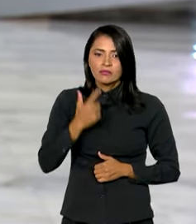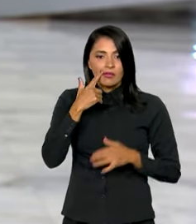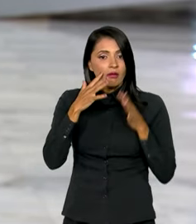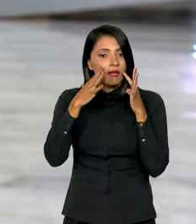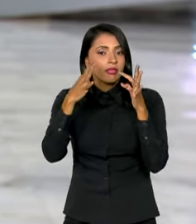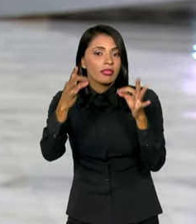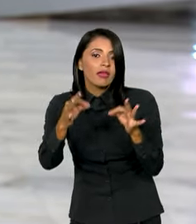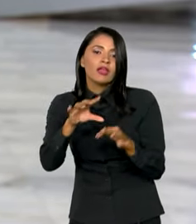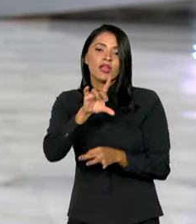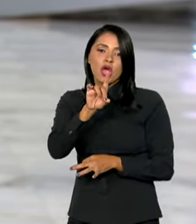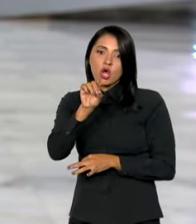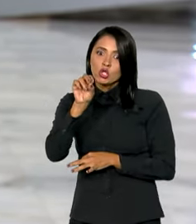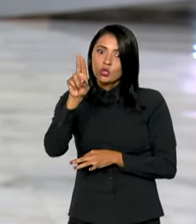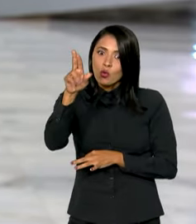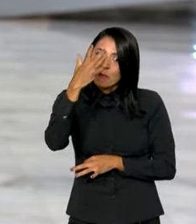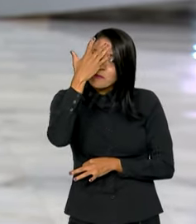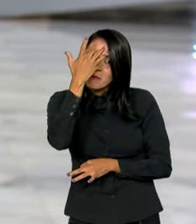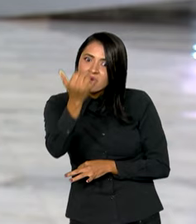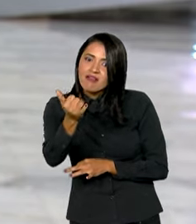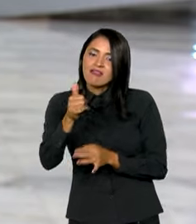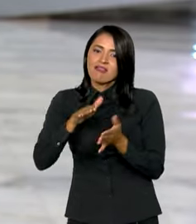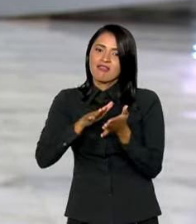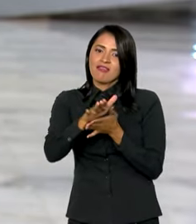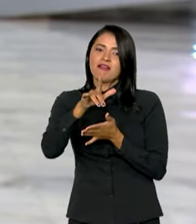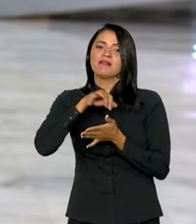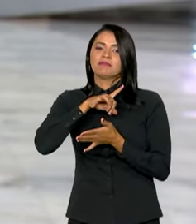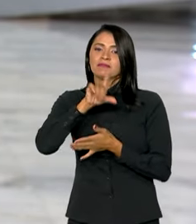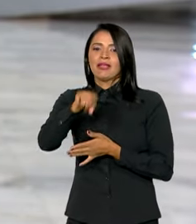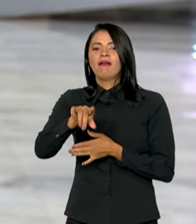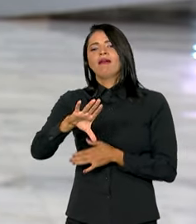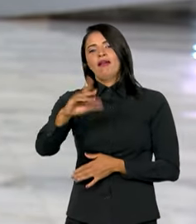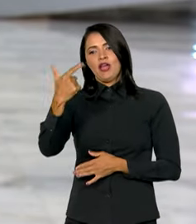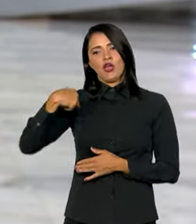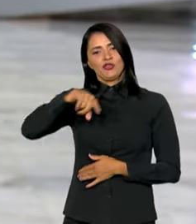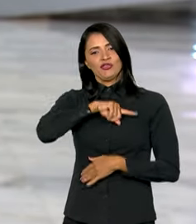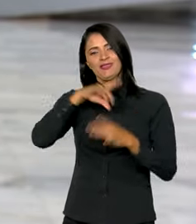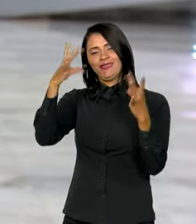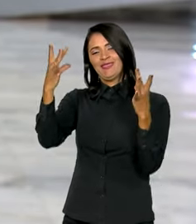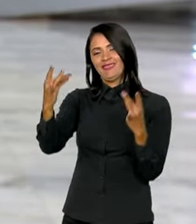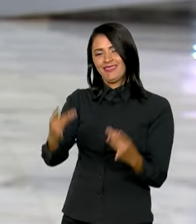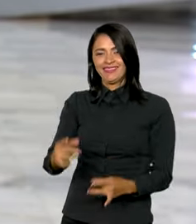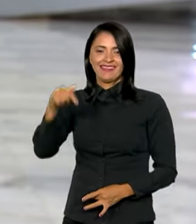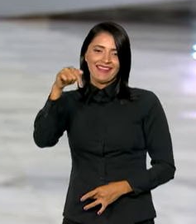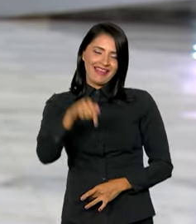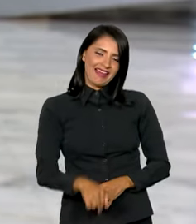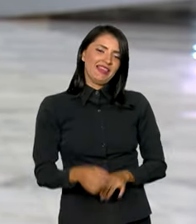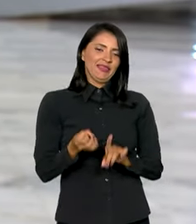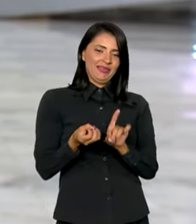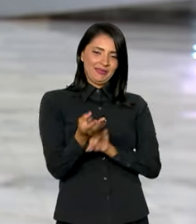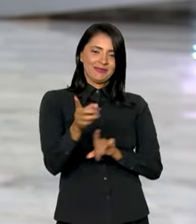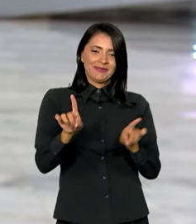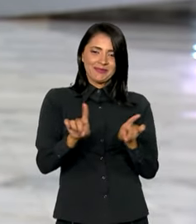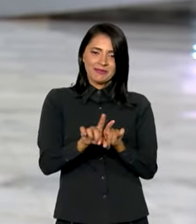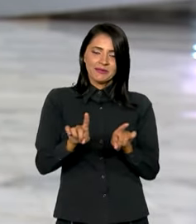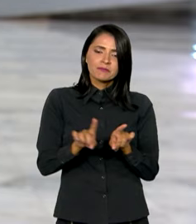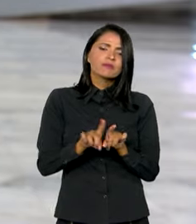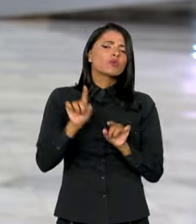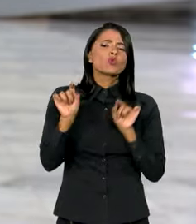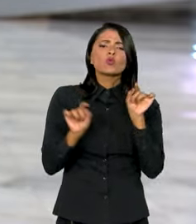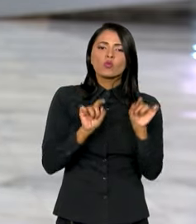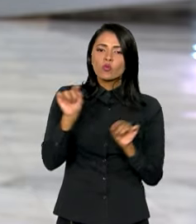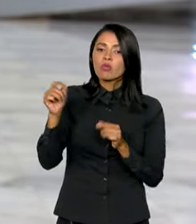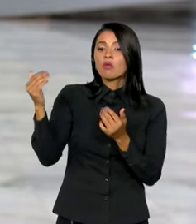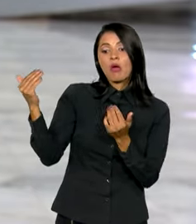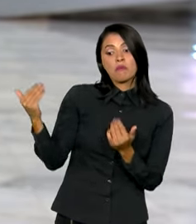atento ao Diário Oficial da União amanhã. E, claro, nós vamos detalhar tudo aqui no Canal Gov também. A previsão é que